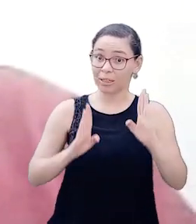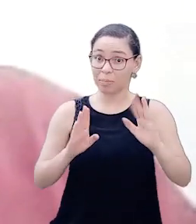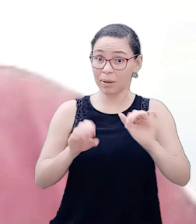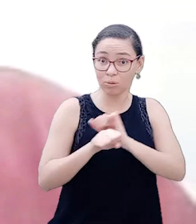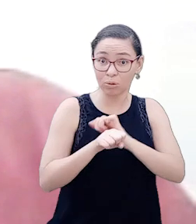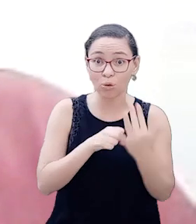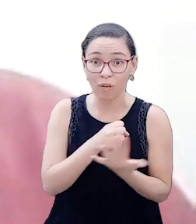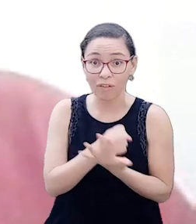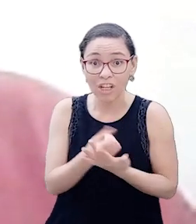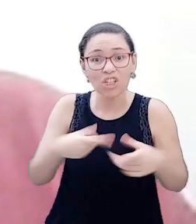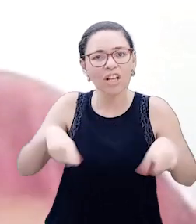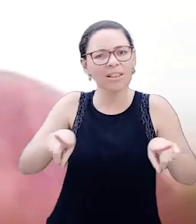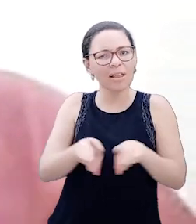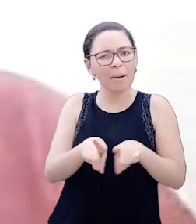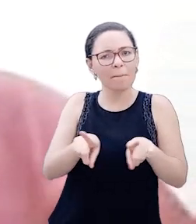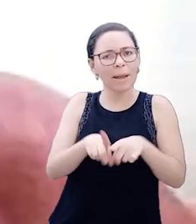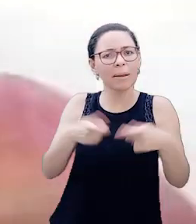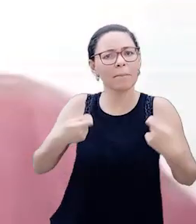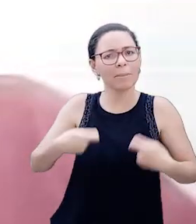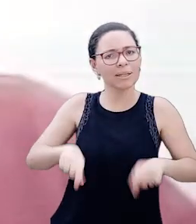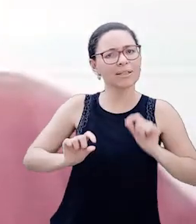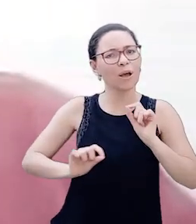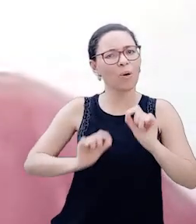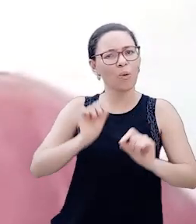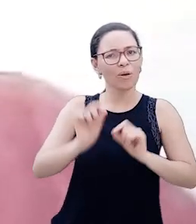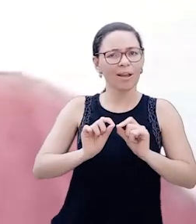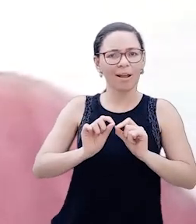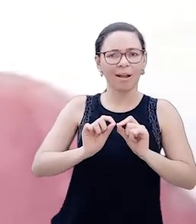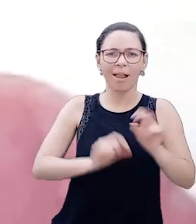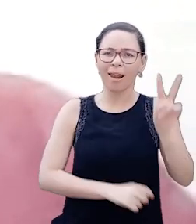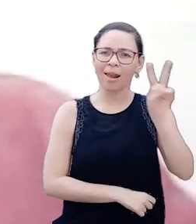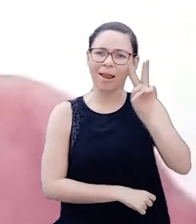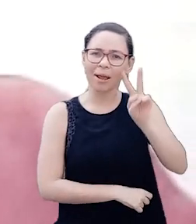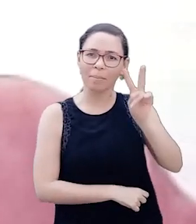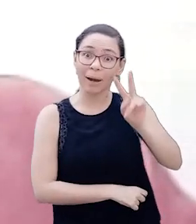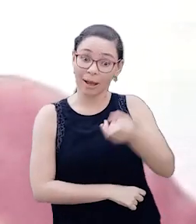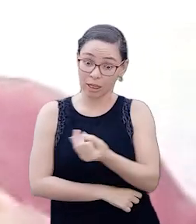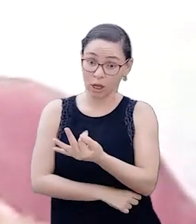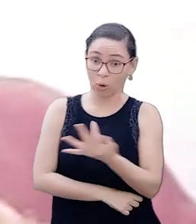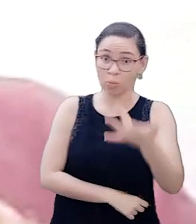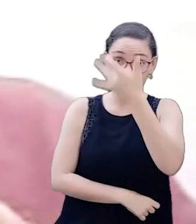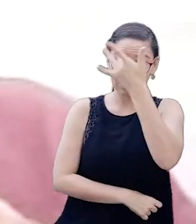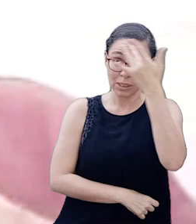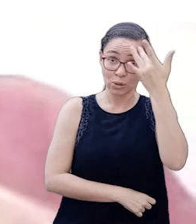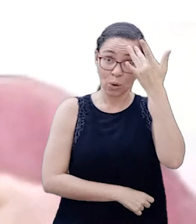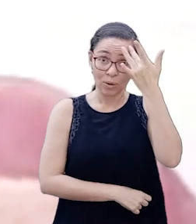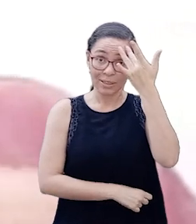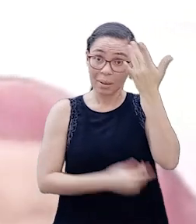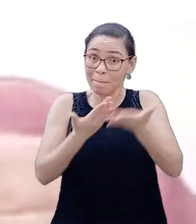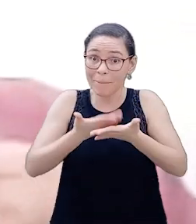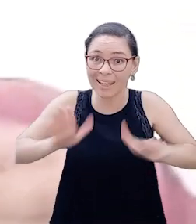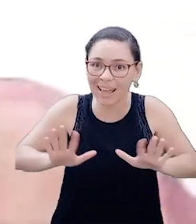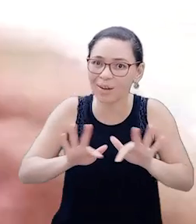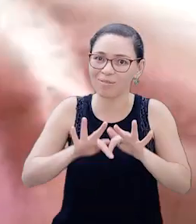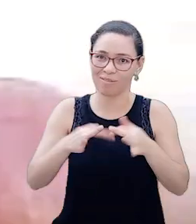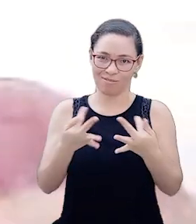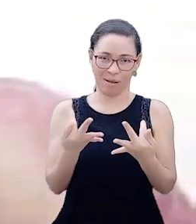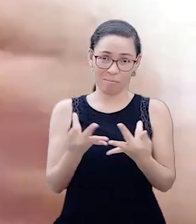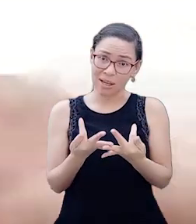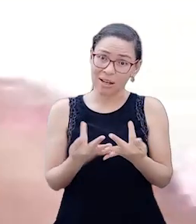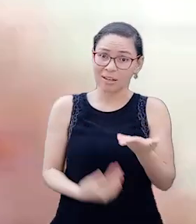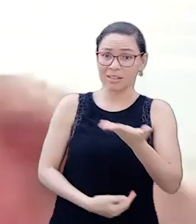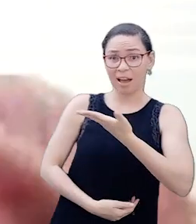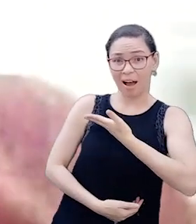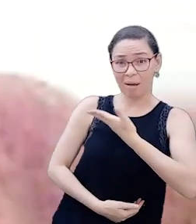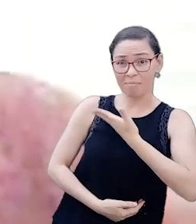vivenciando, houve de início uma ruptura total em relação aos treinos, às competições, e houve uma série de